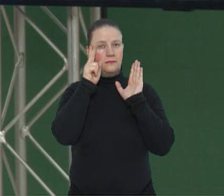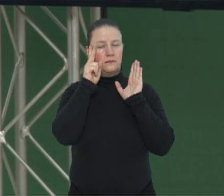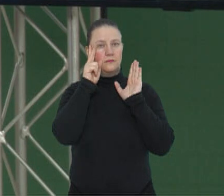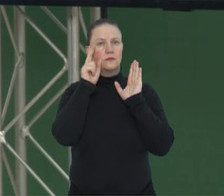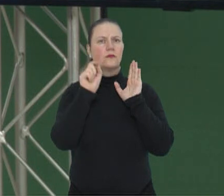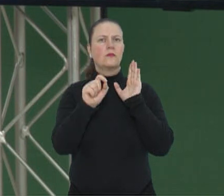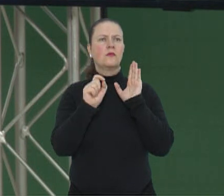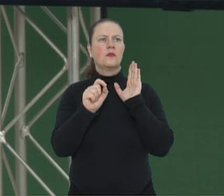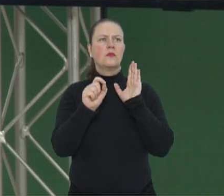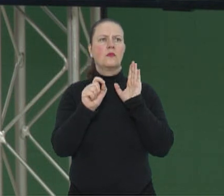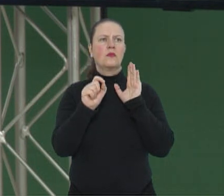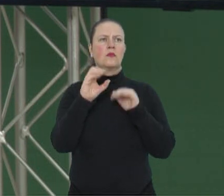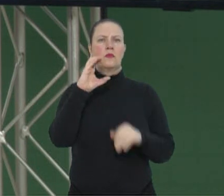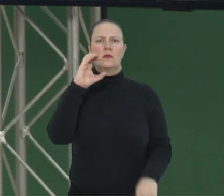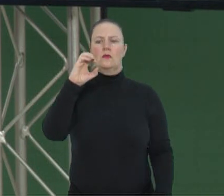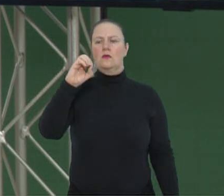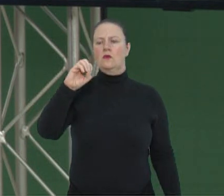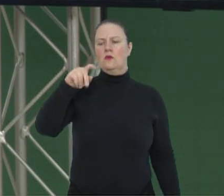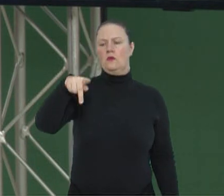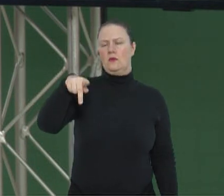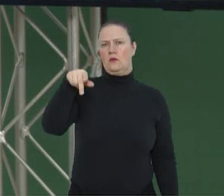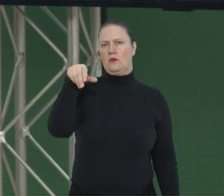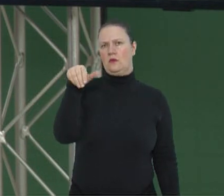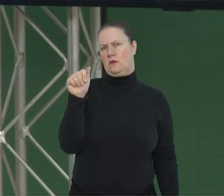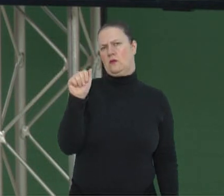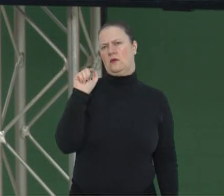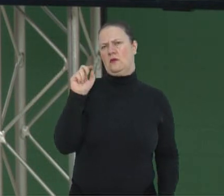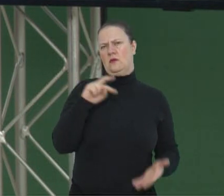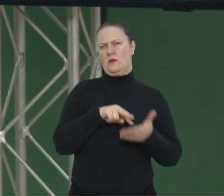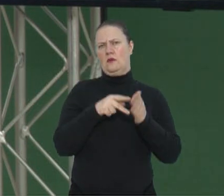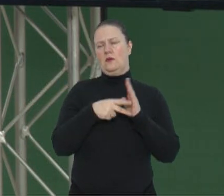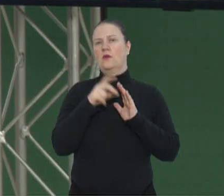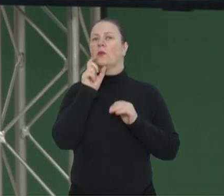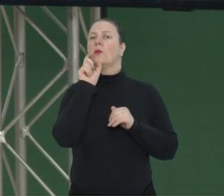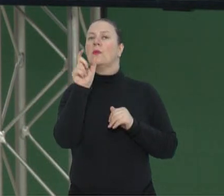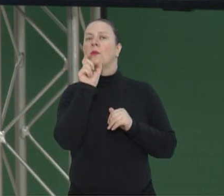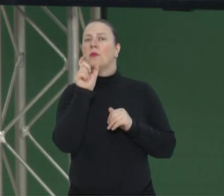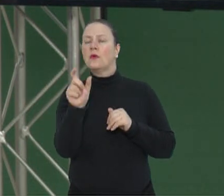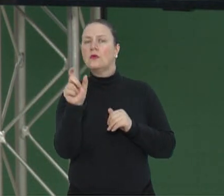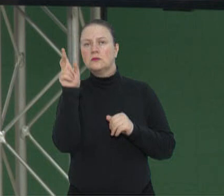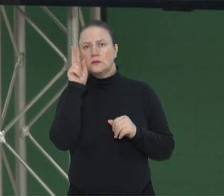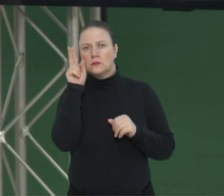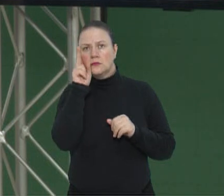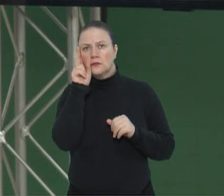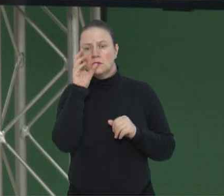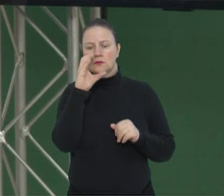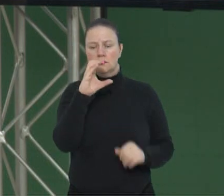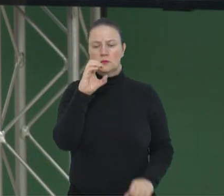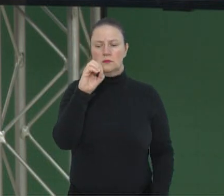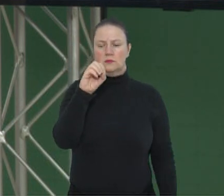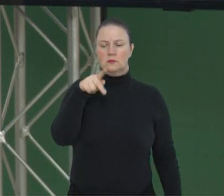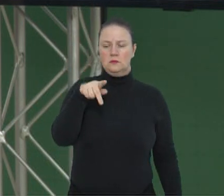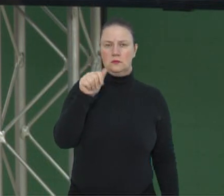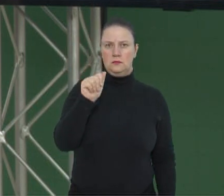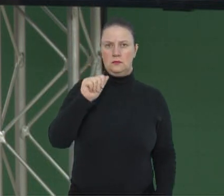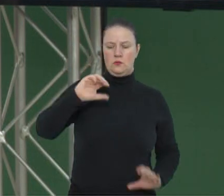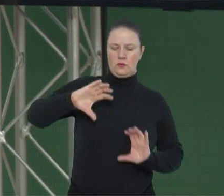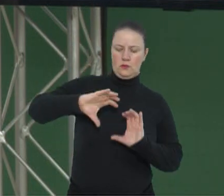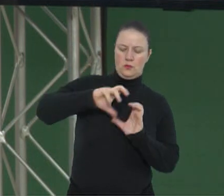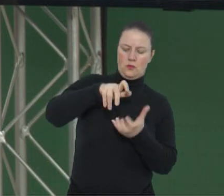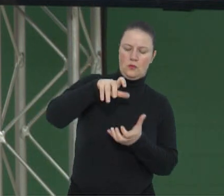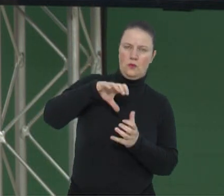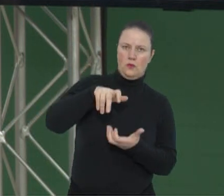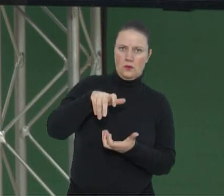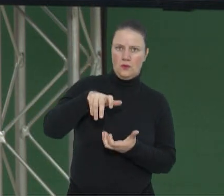a copa. O que seria uma copa, professor? Né? Lembra daquele termo Copa do Mundo, a taça?